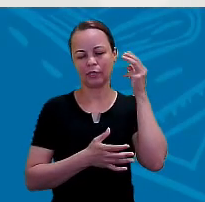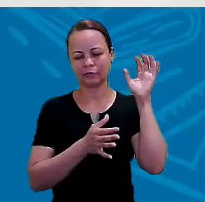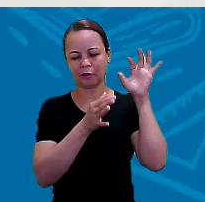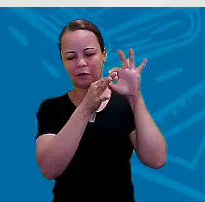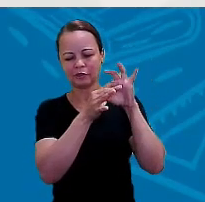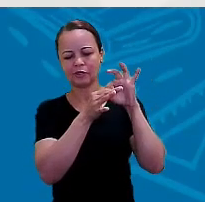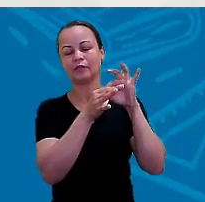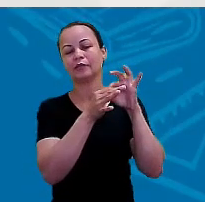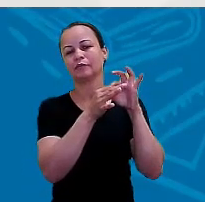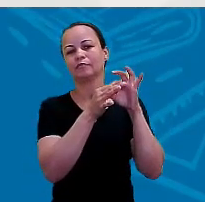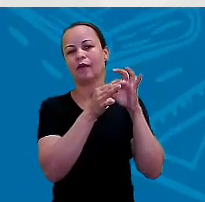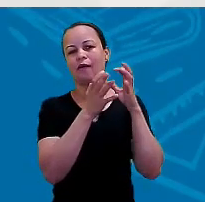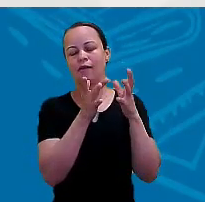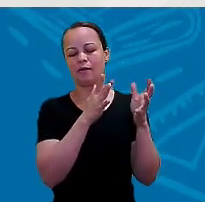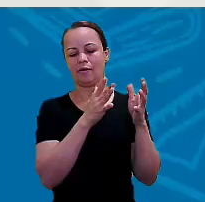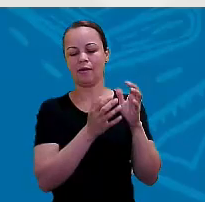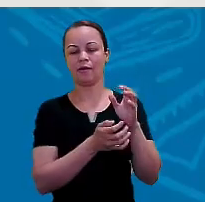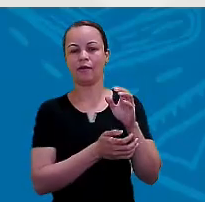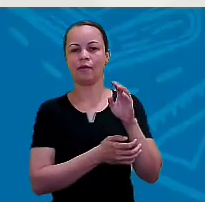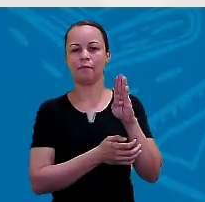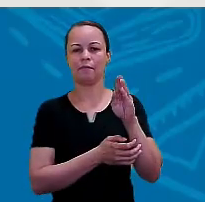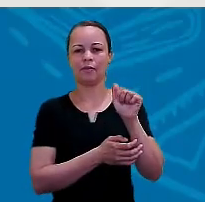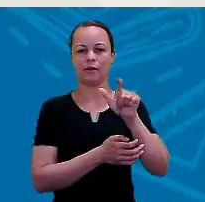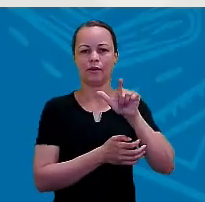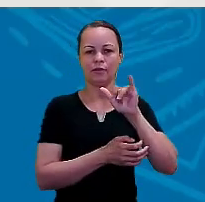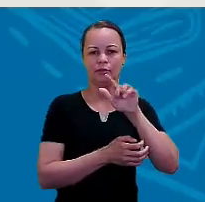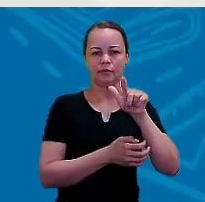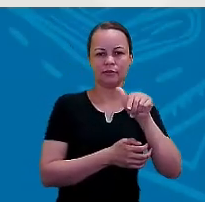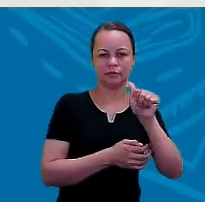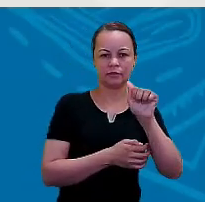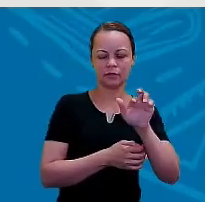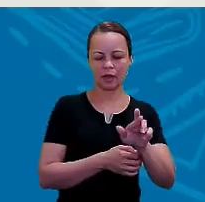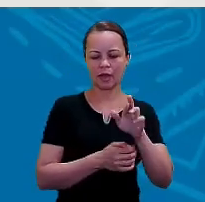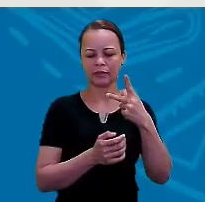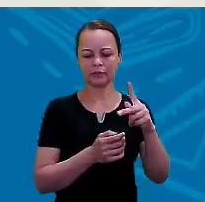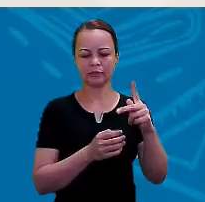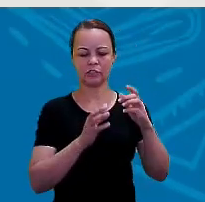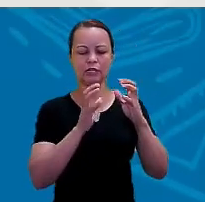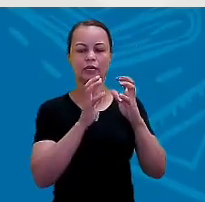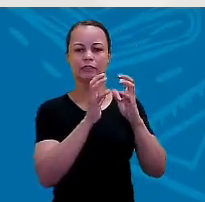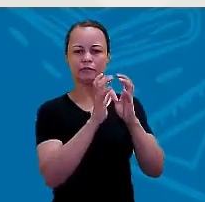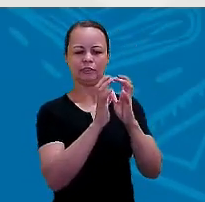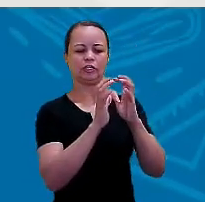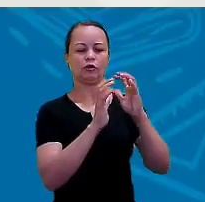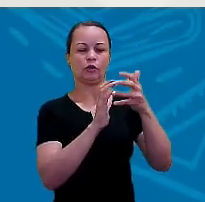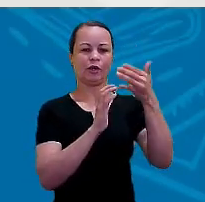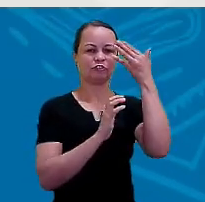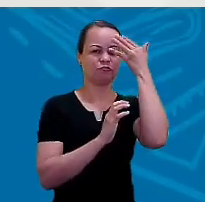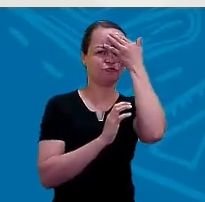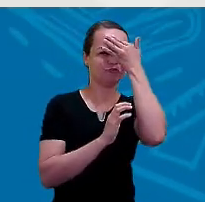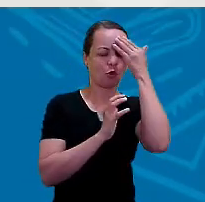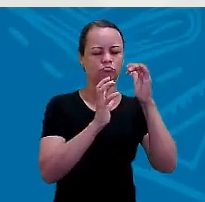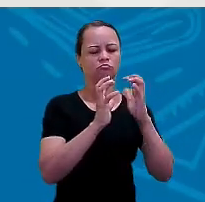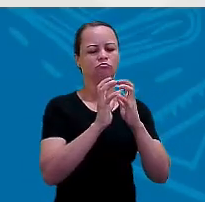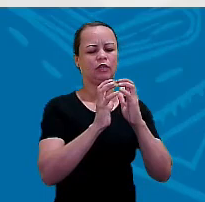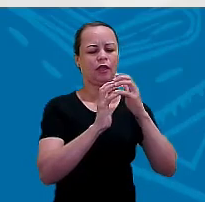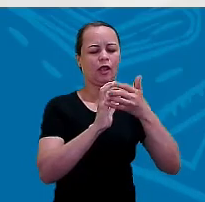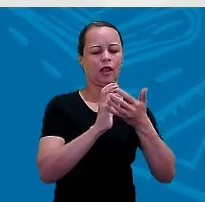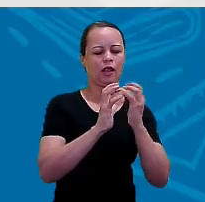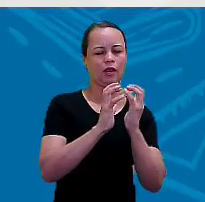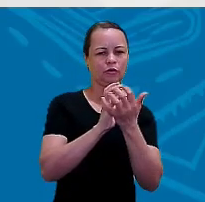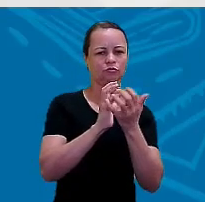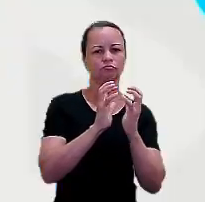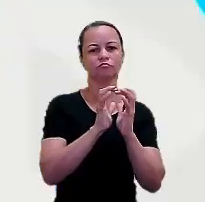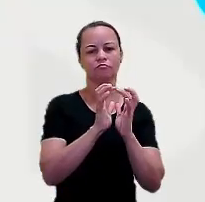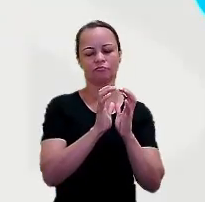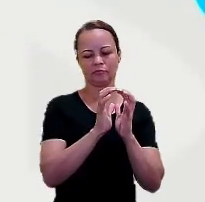a balizar, né, a nossa área do cérebro, a nossa região do cérebro, que seria essa região aqui, ó, mais frontal, o córtex pré-frontal, como vocês